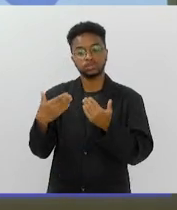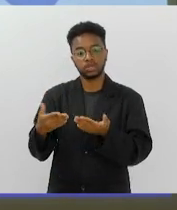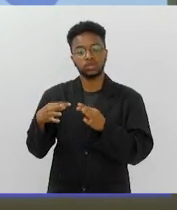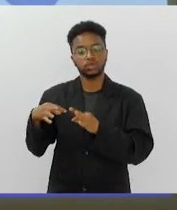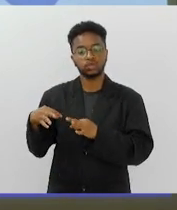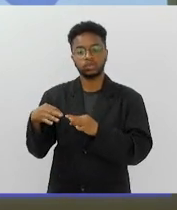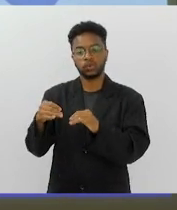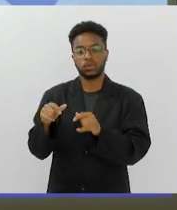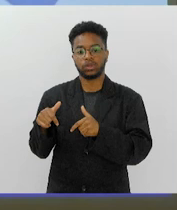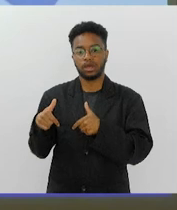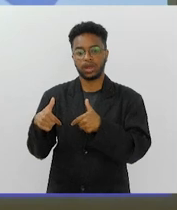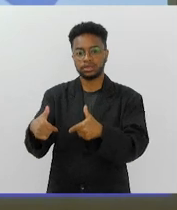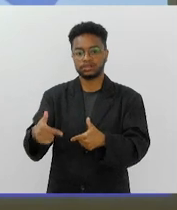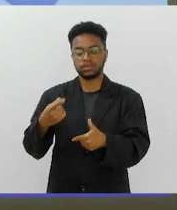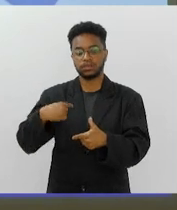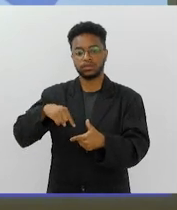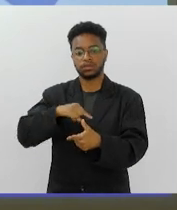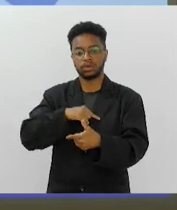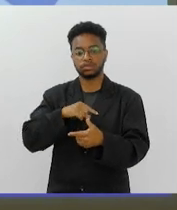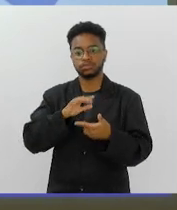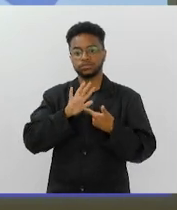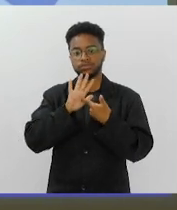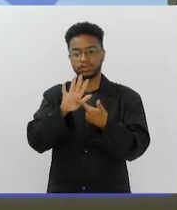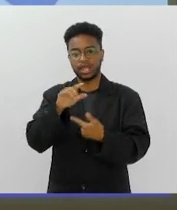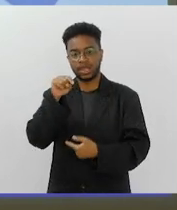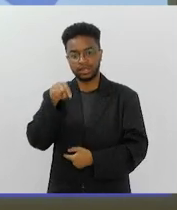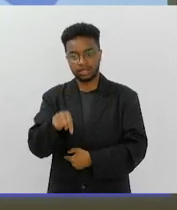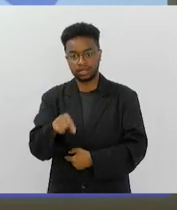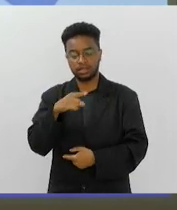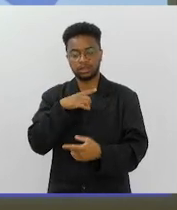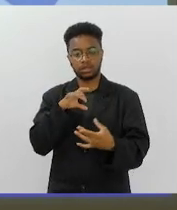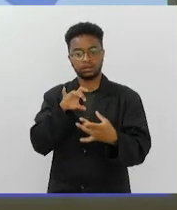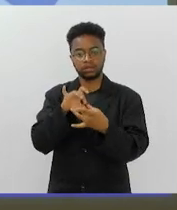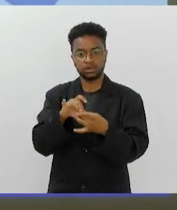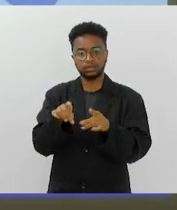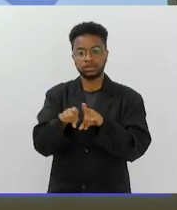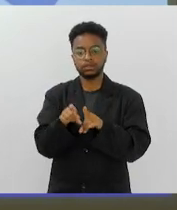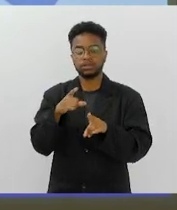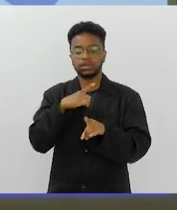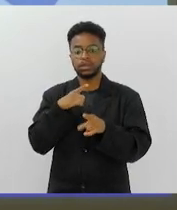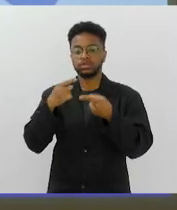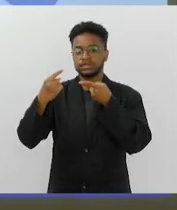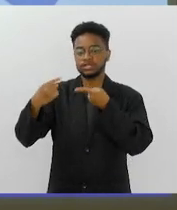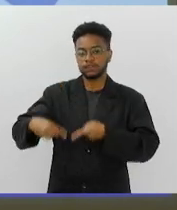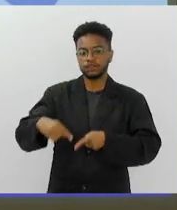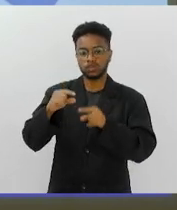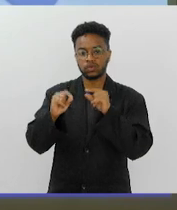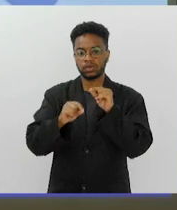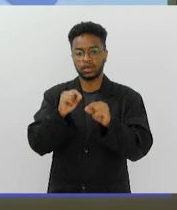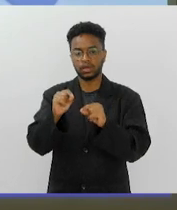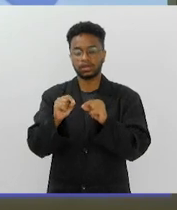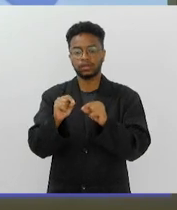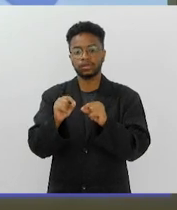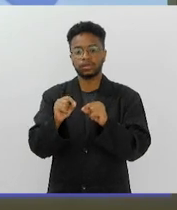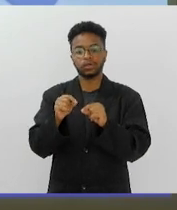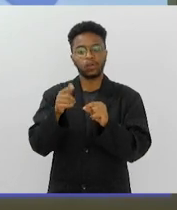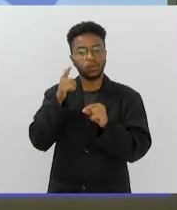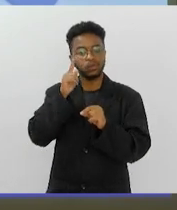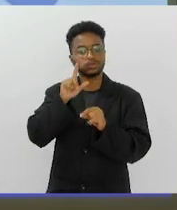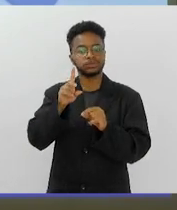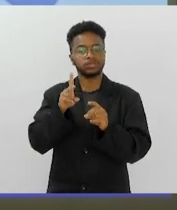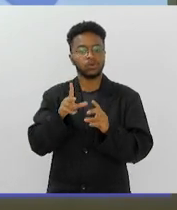nós trazemos aqui, elas perpassam, e a gente tem o desafio de fazer que elas sejam coordenadas,